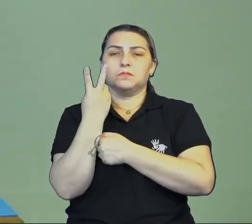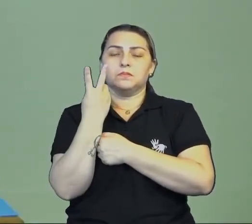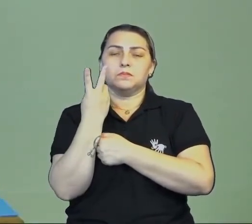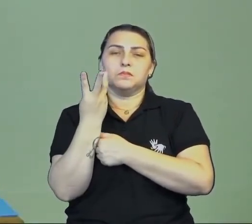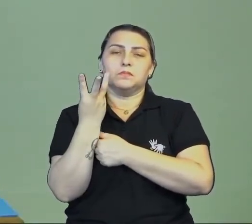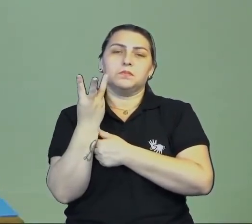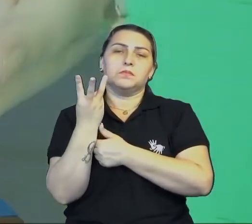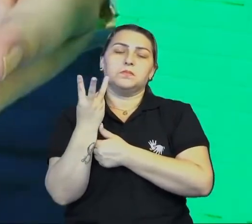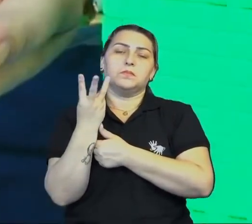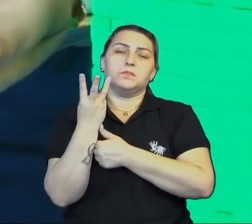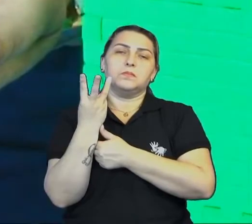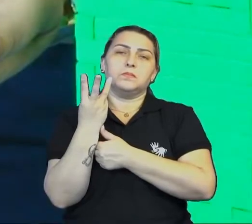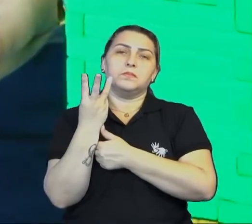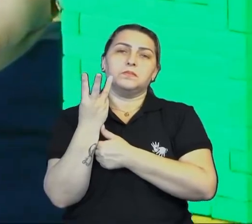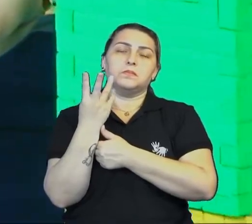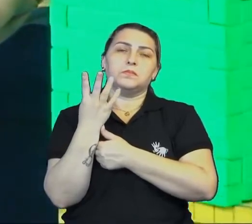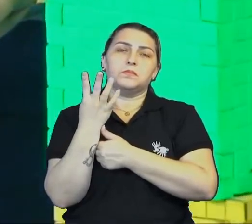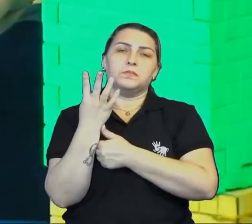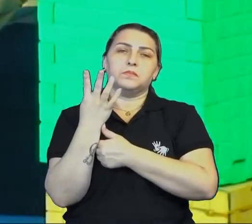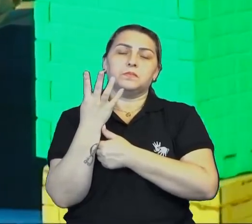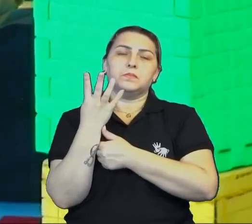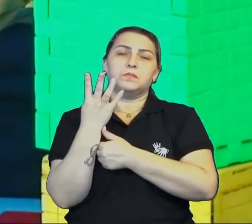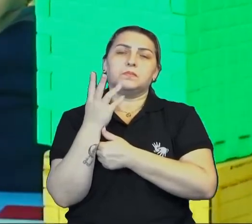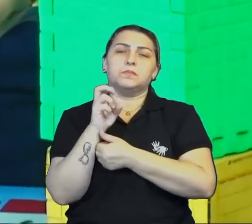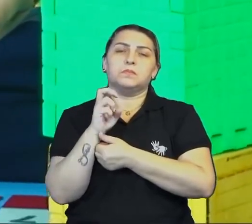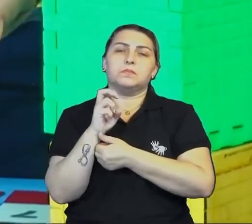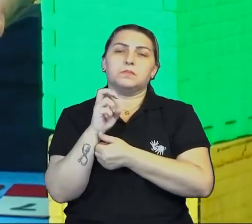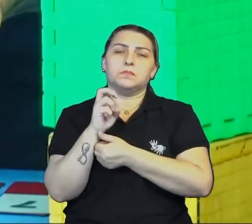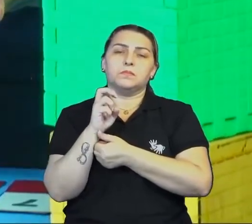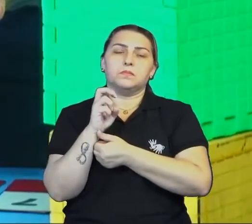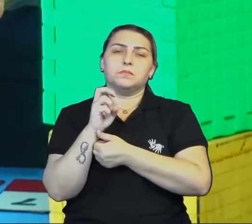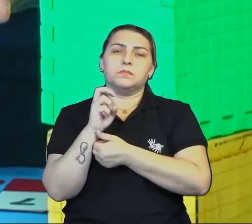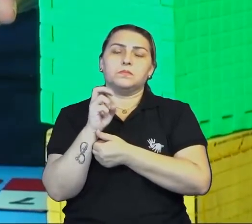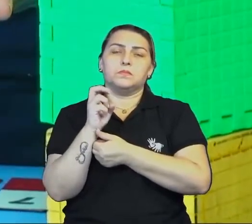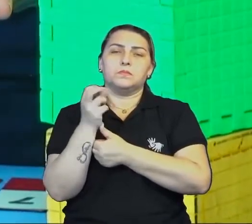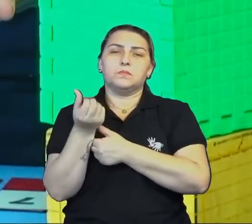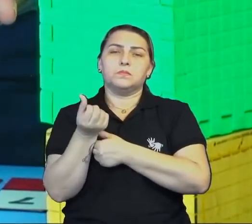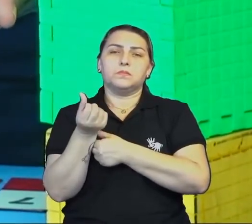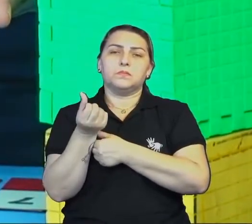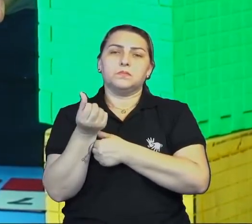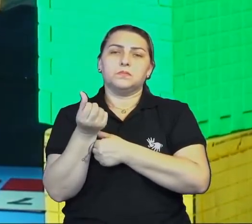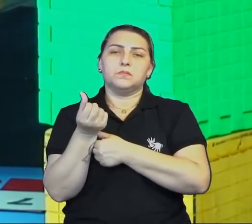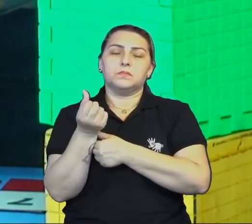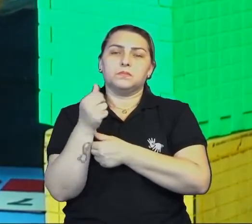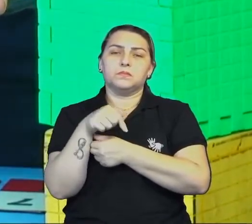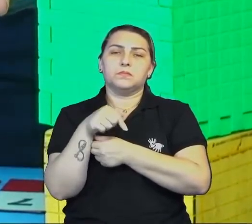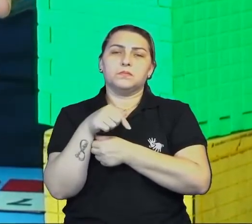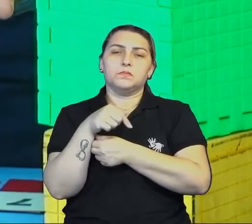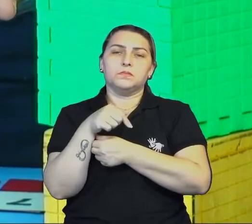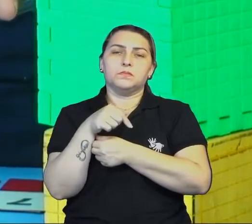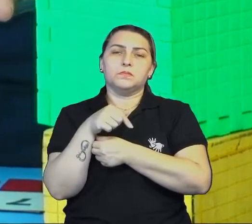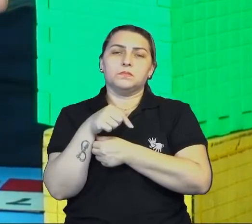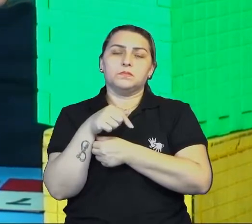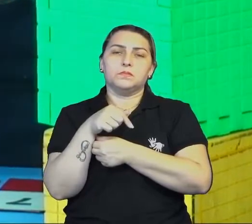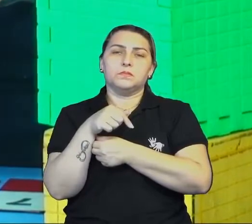2, 3, 4, 5,